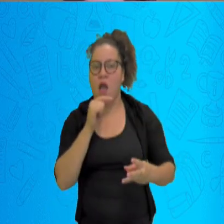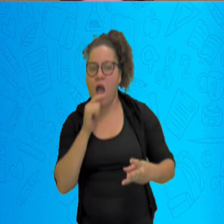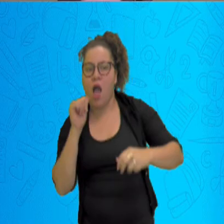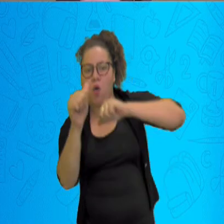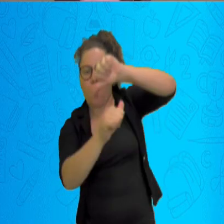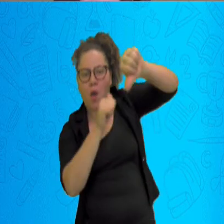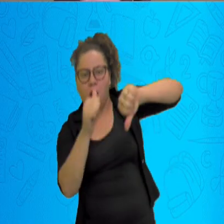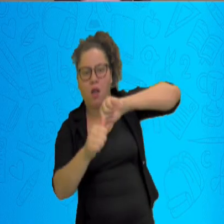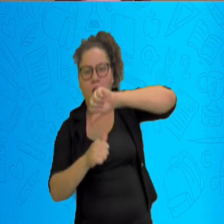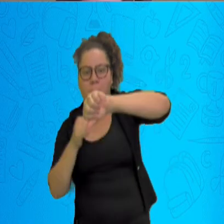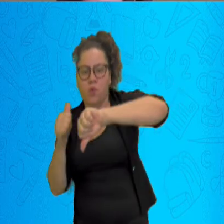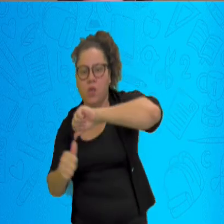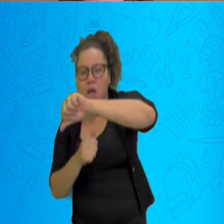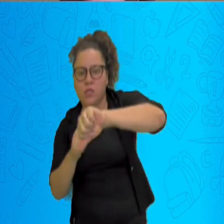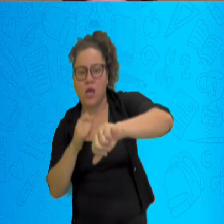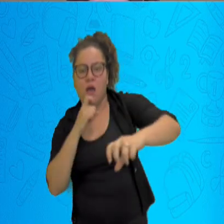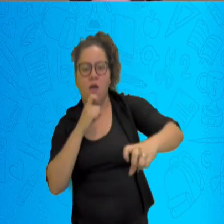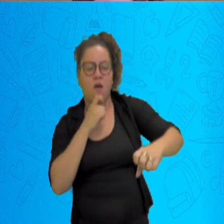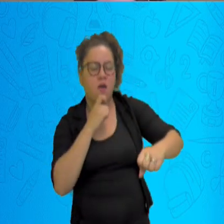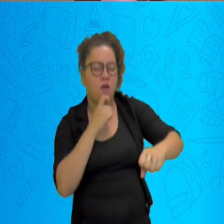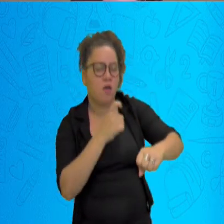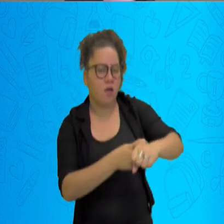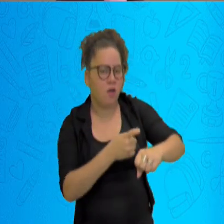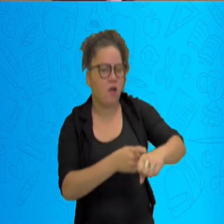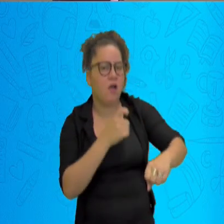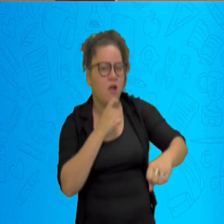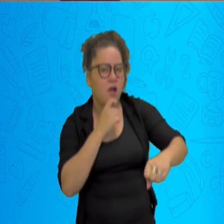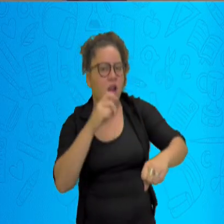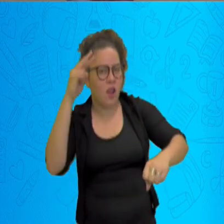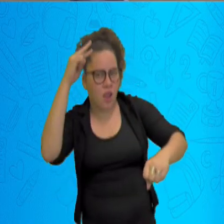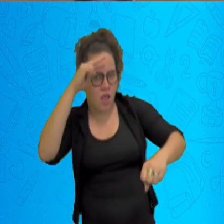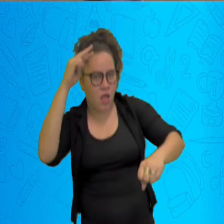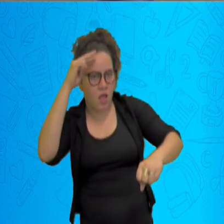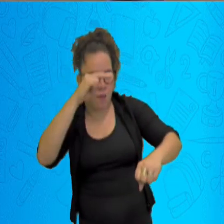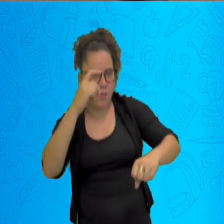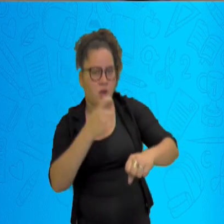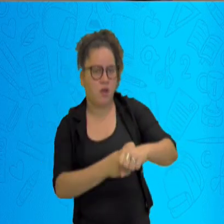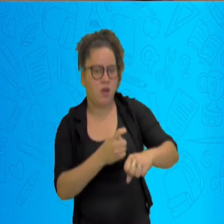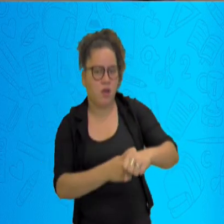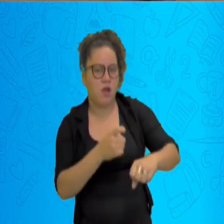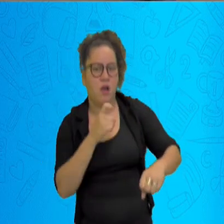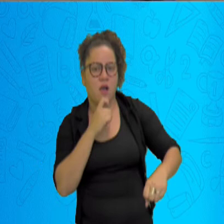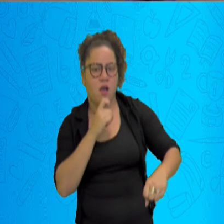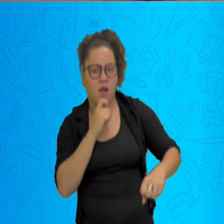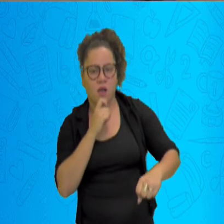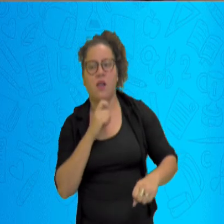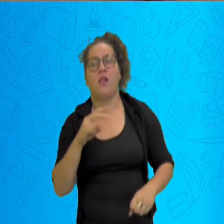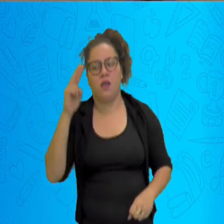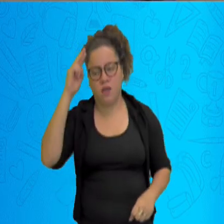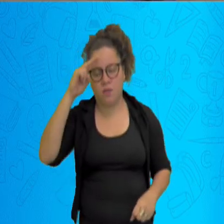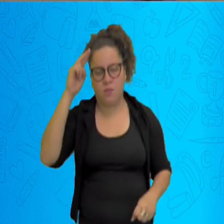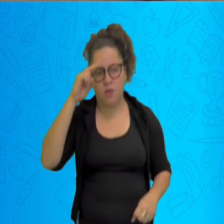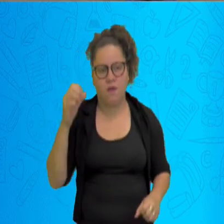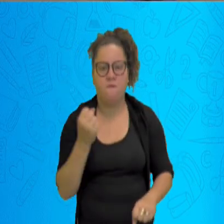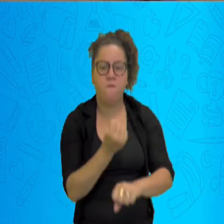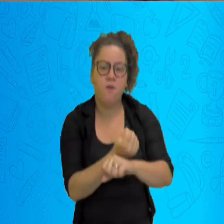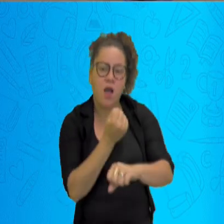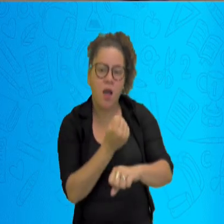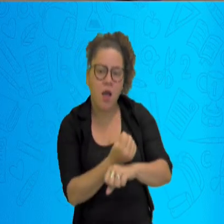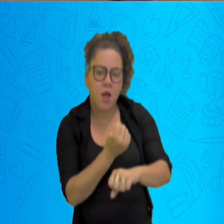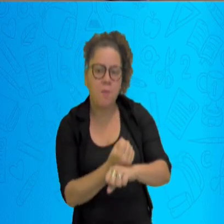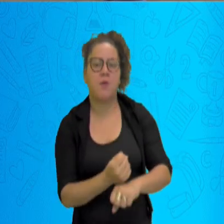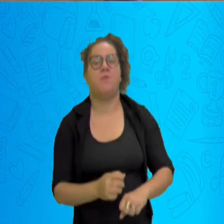do estado sólido, aquele estado, qual que é o estado sólido? É o estado firme da